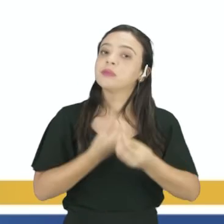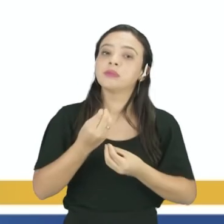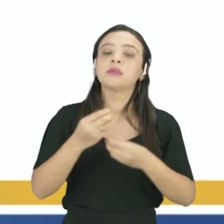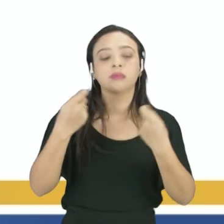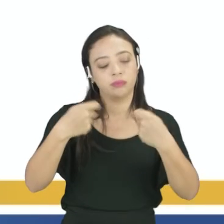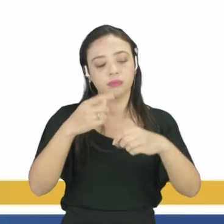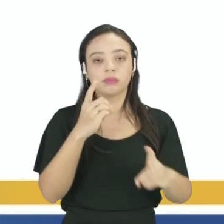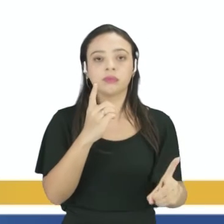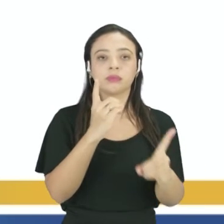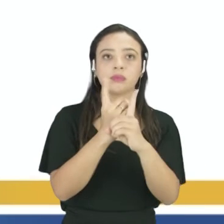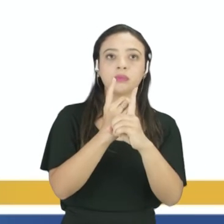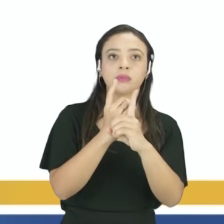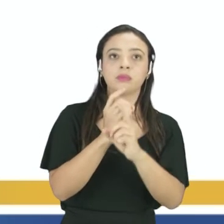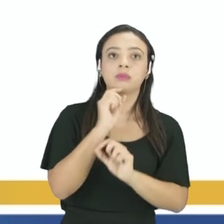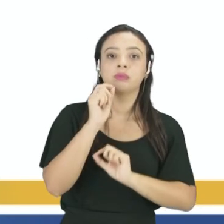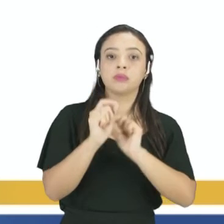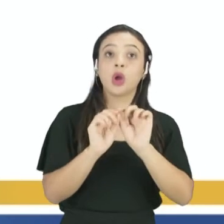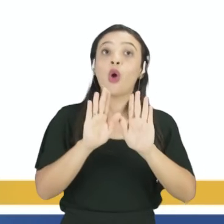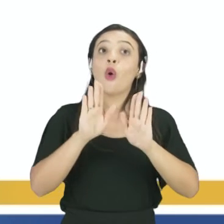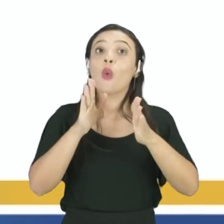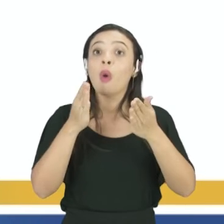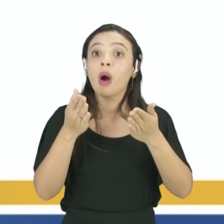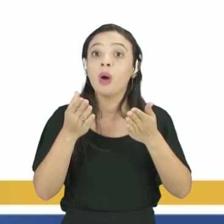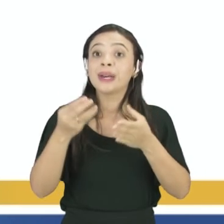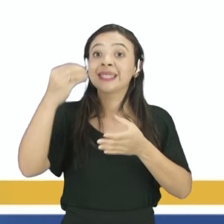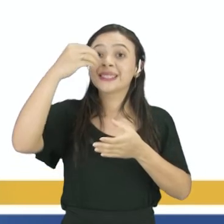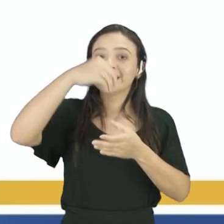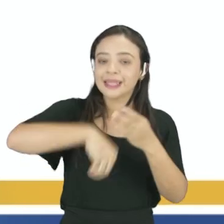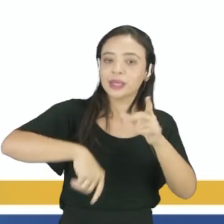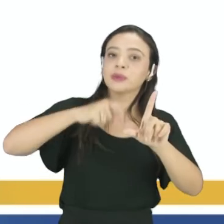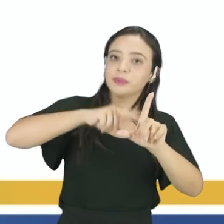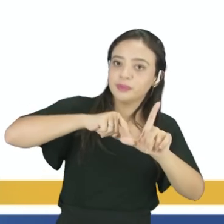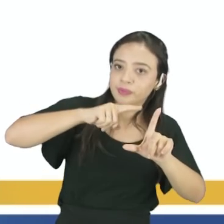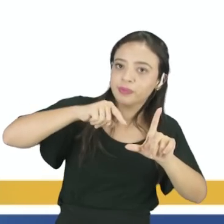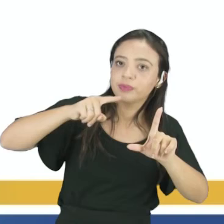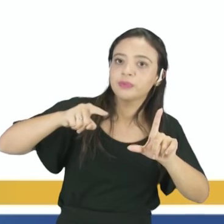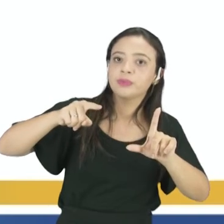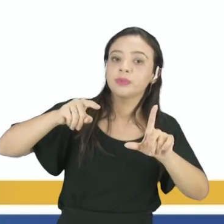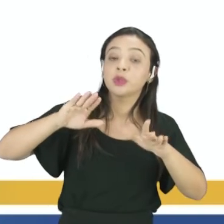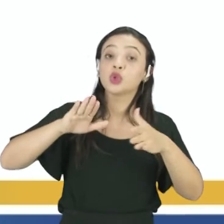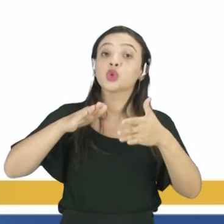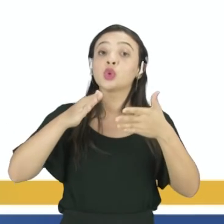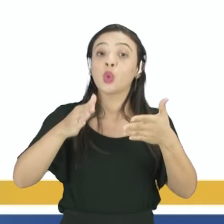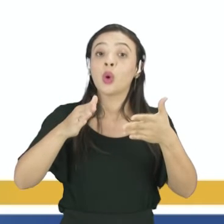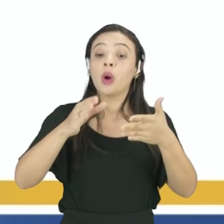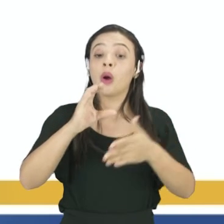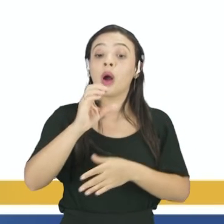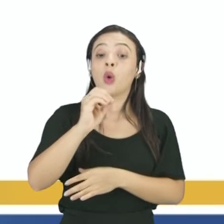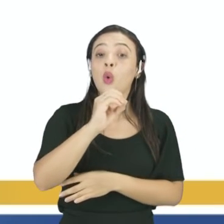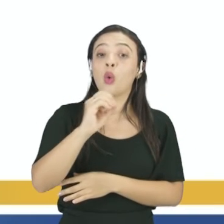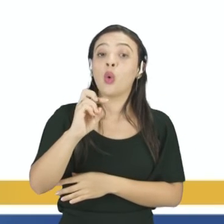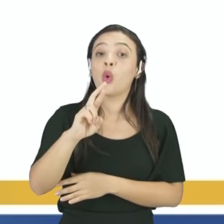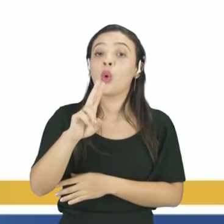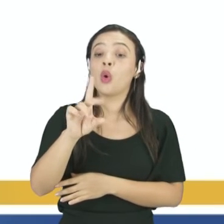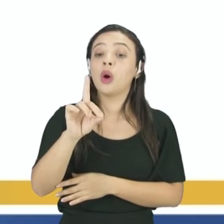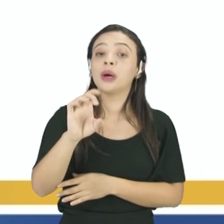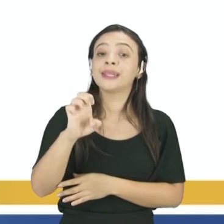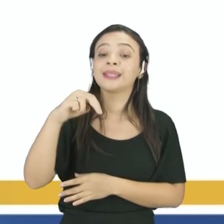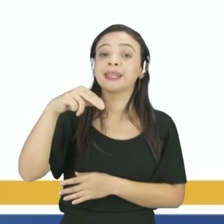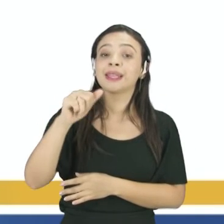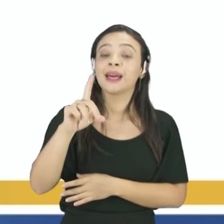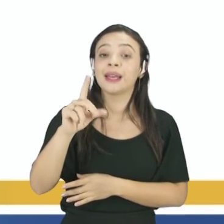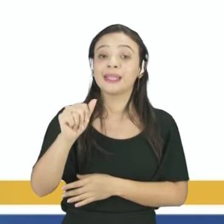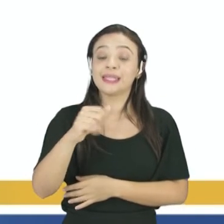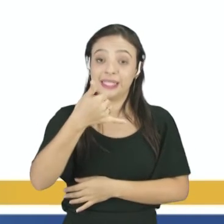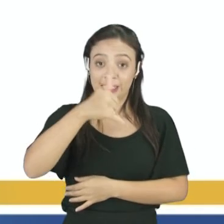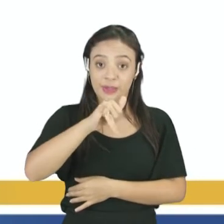qual é, em cima dessa curva, em cima desse gráfico aí, qual é a coordenada y que se associa com o número